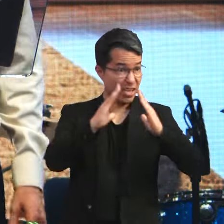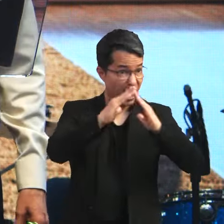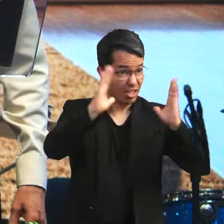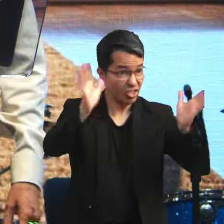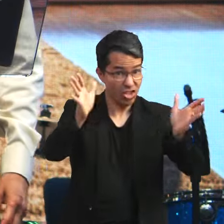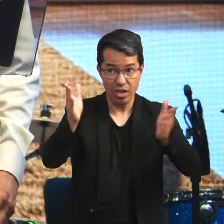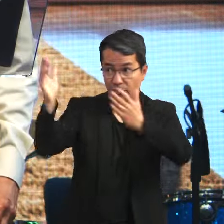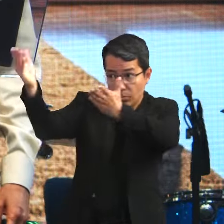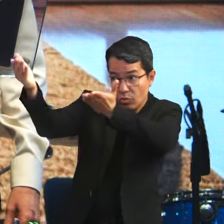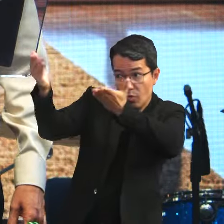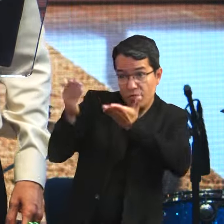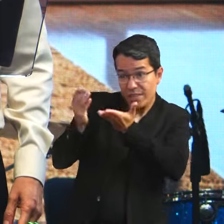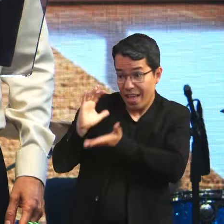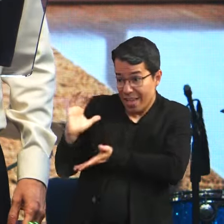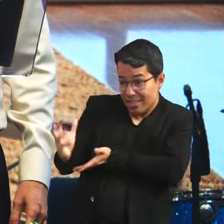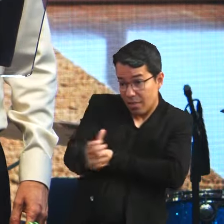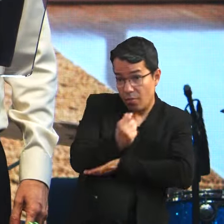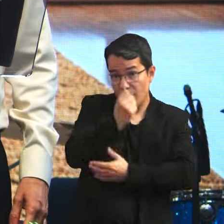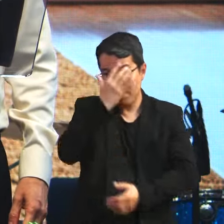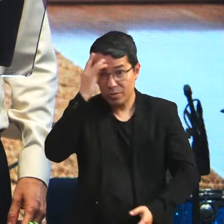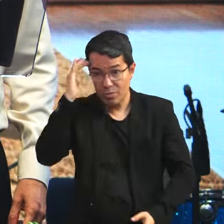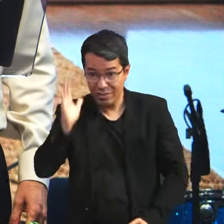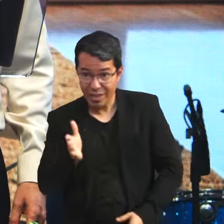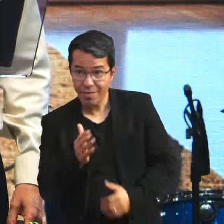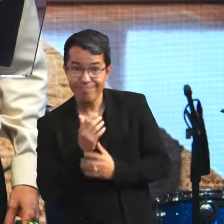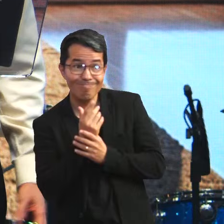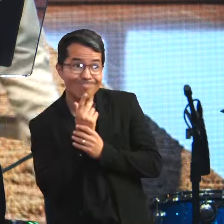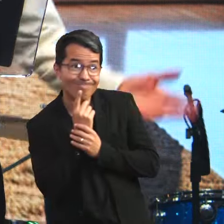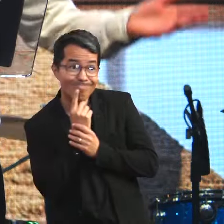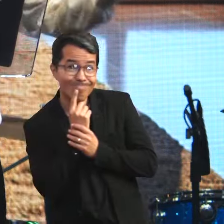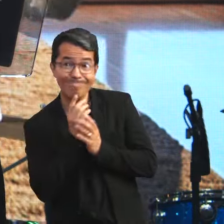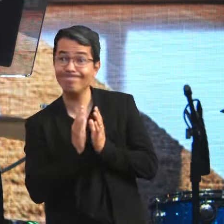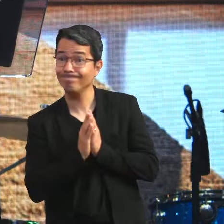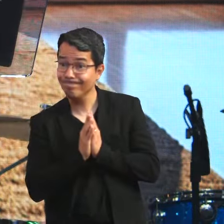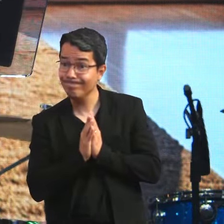que as noas cas se Transform em lugares de